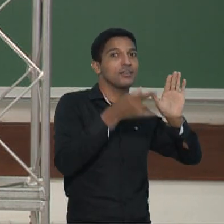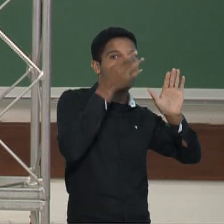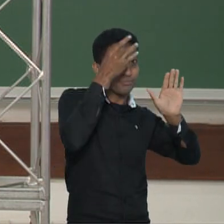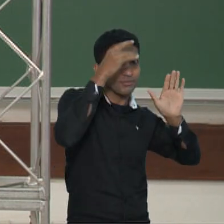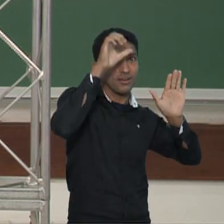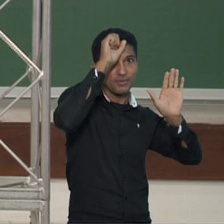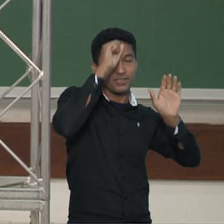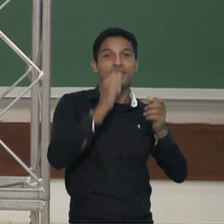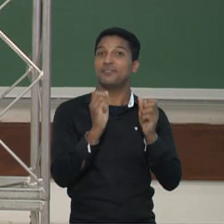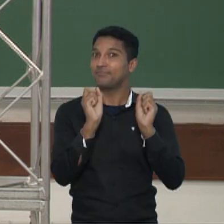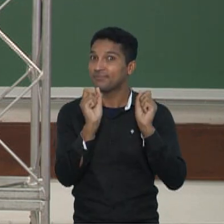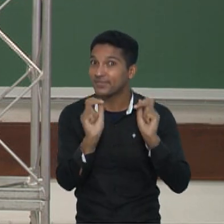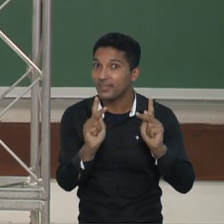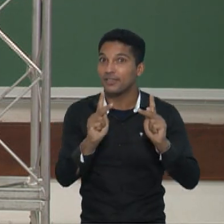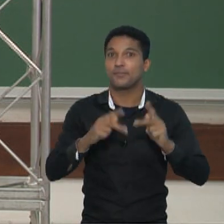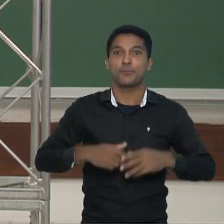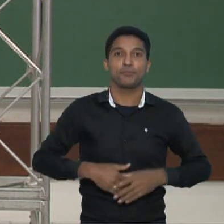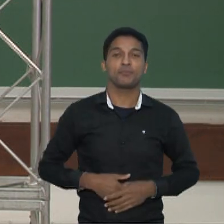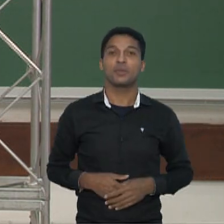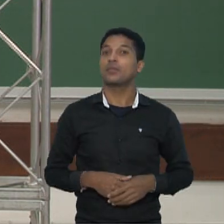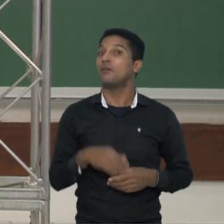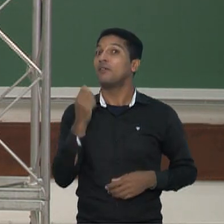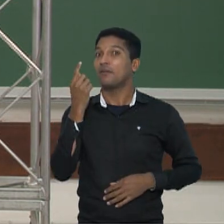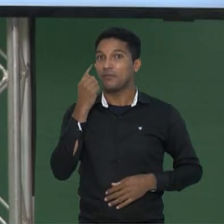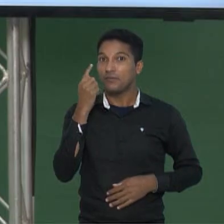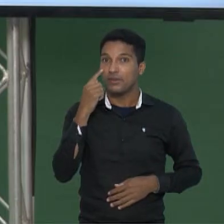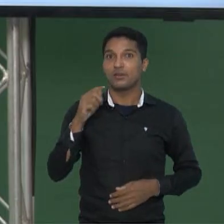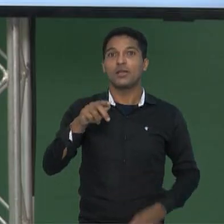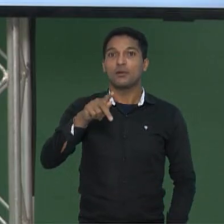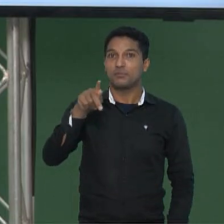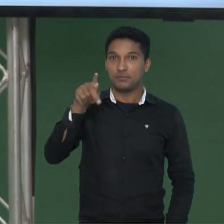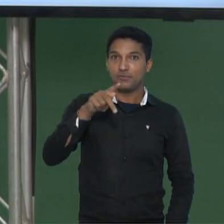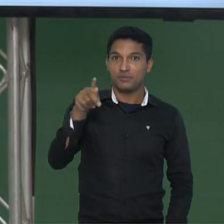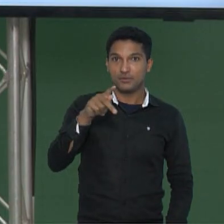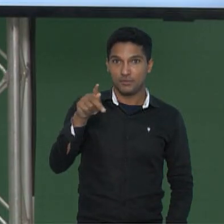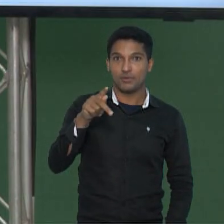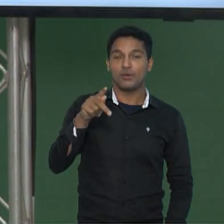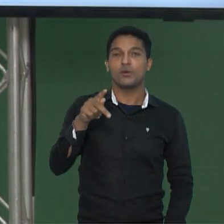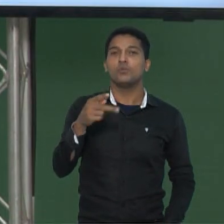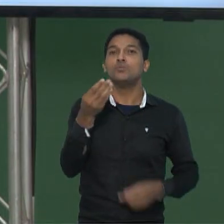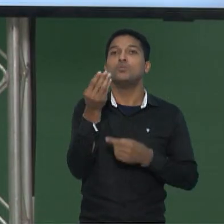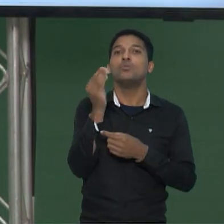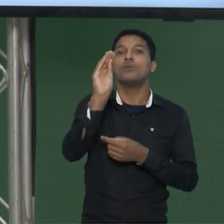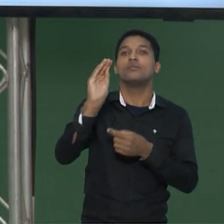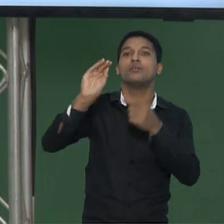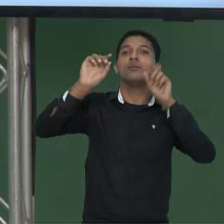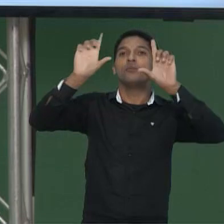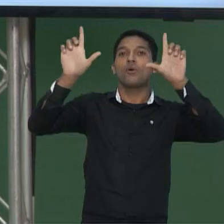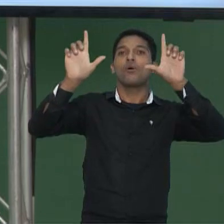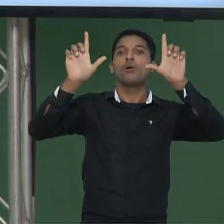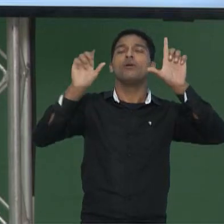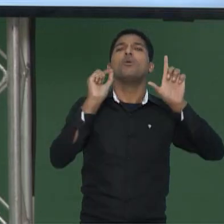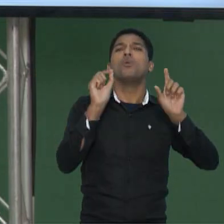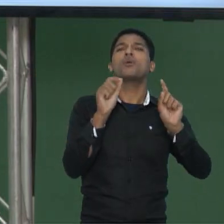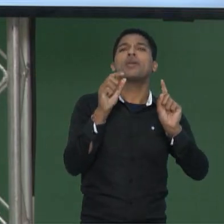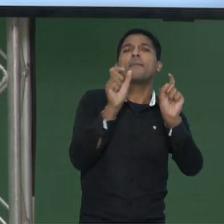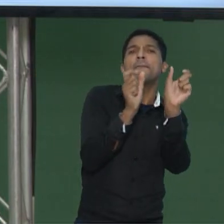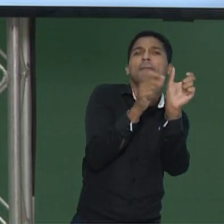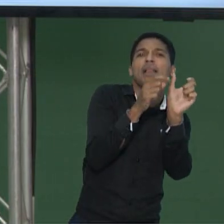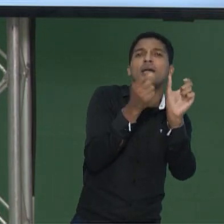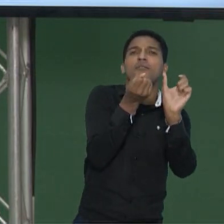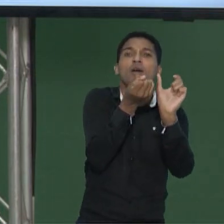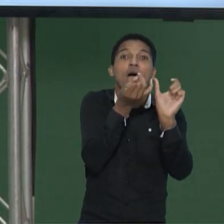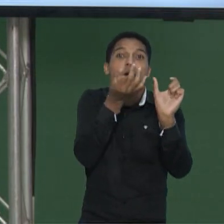Então, olha só, a teacher deixou aqui só um lembretezinho. O que é o plural das